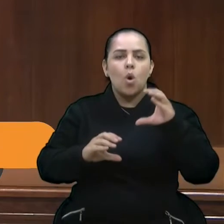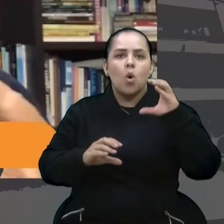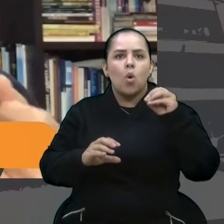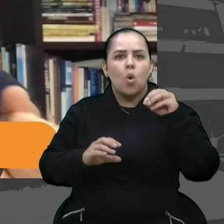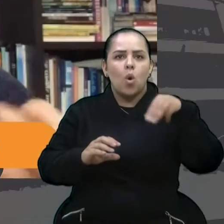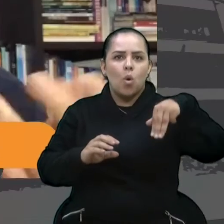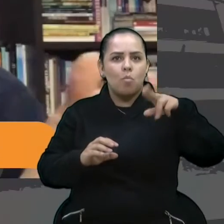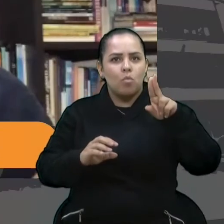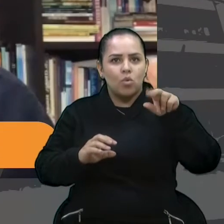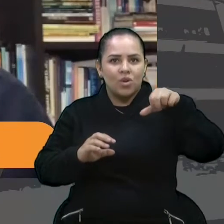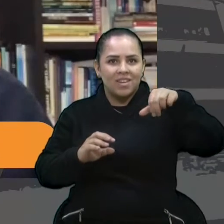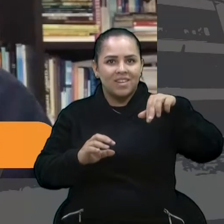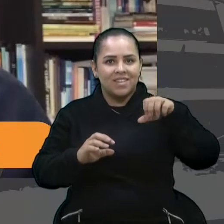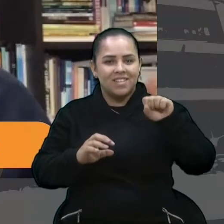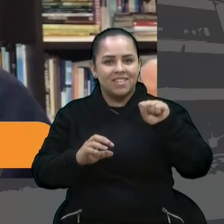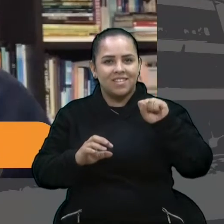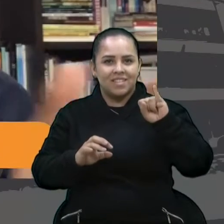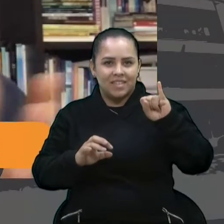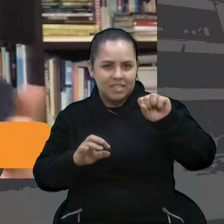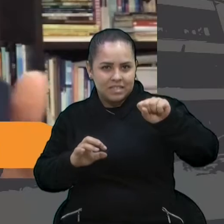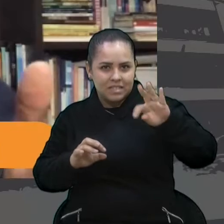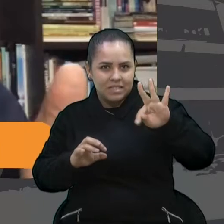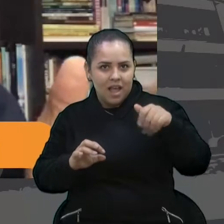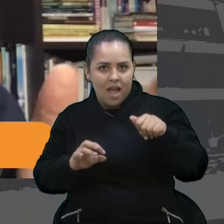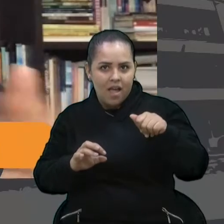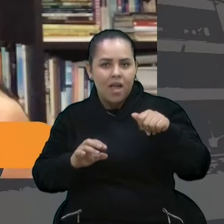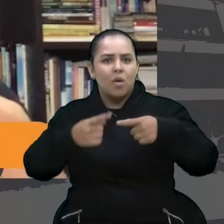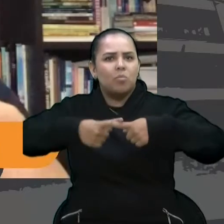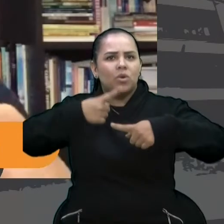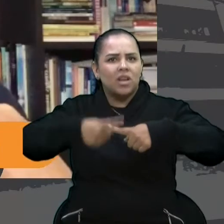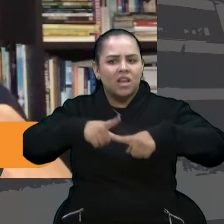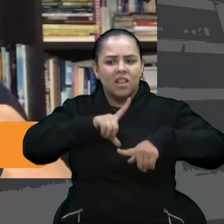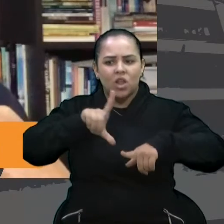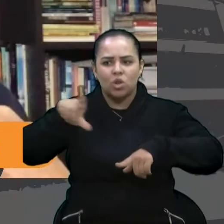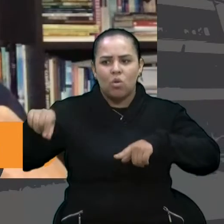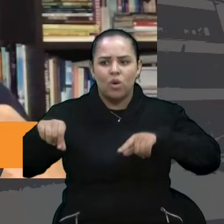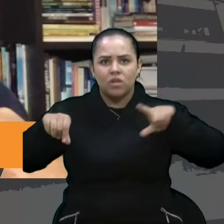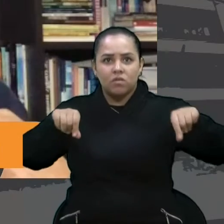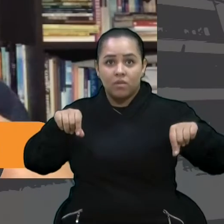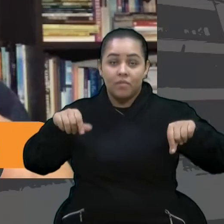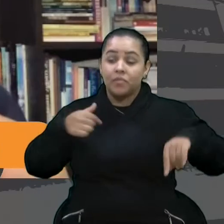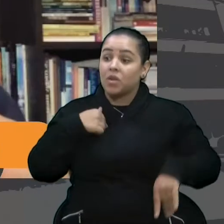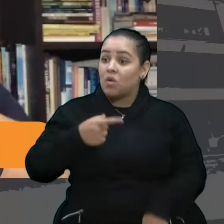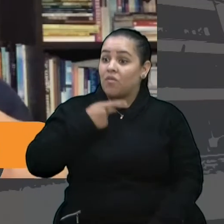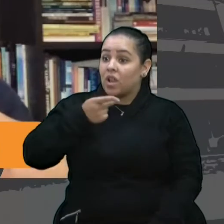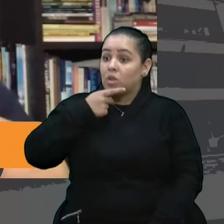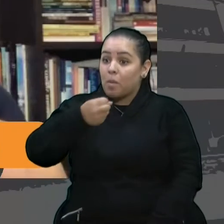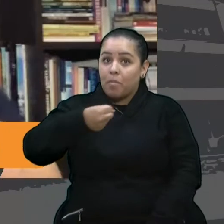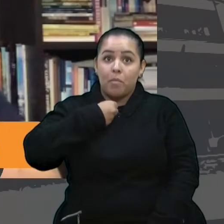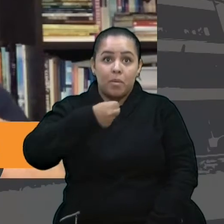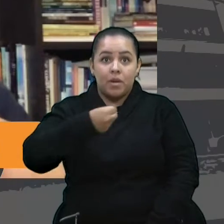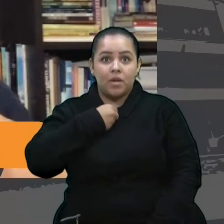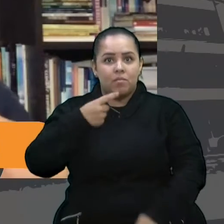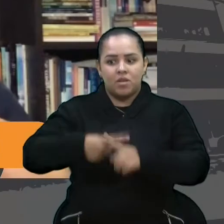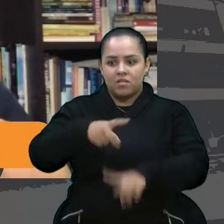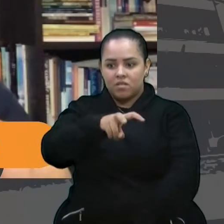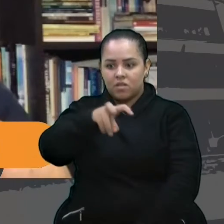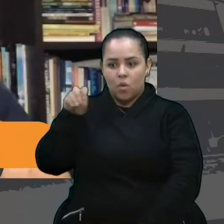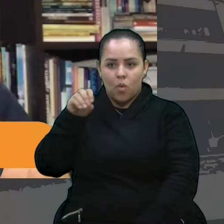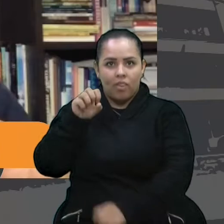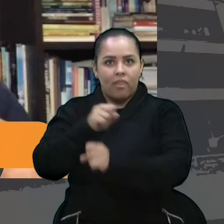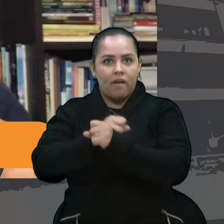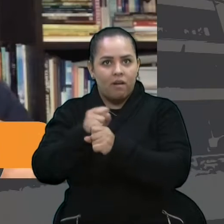Pois é essa mania de tomar partido. Eu estou falando do repórter. Eu levei 50 anos.